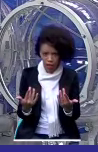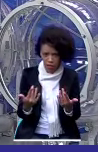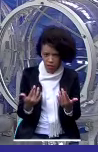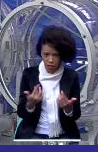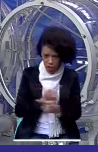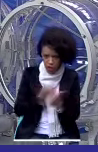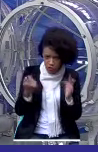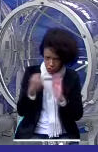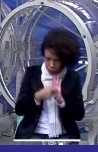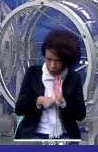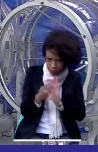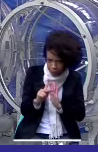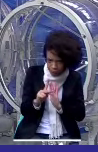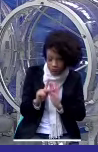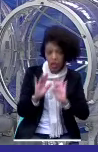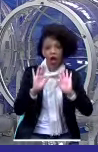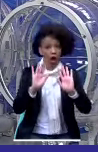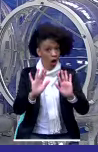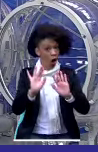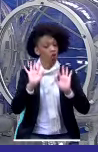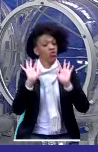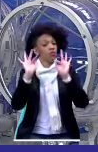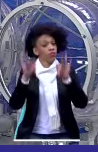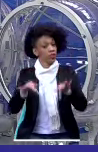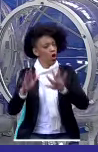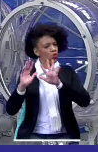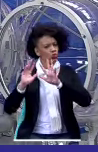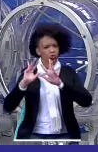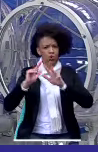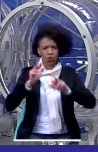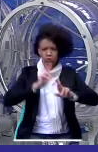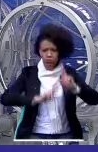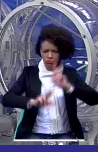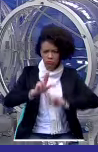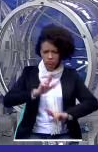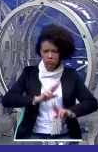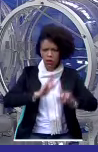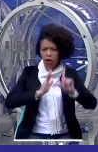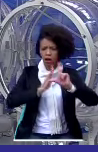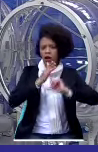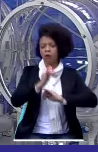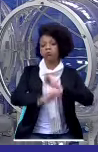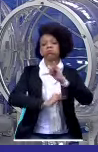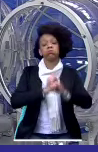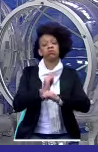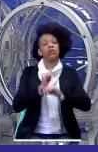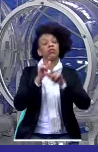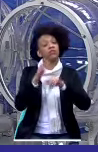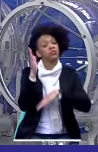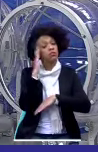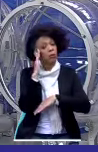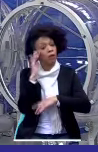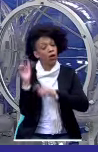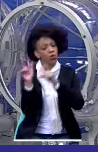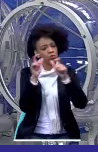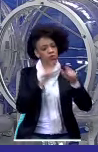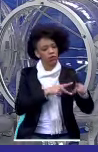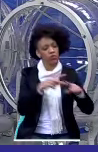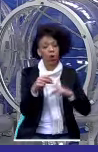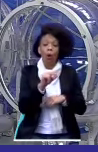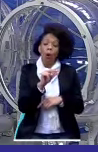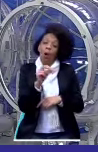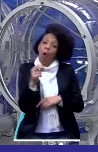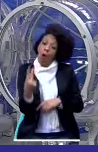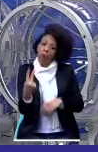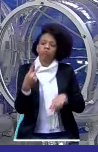na sua aposta. Logo após a apuração, todos os resultados serão publicados. Aí você poderá saber de onde são as apostas